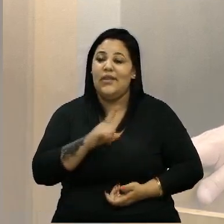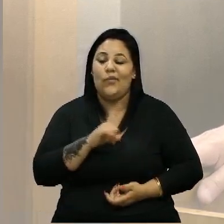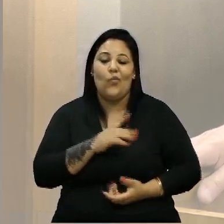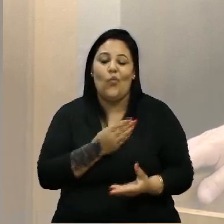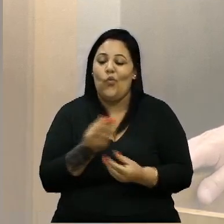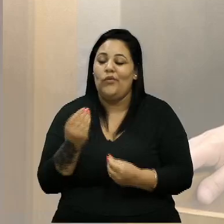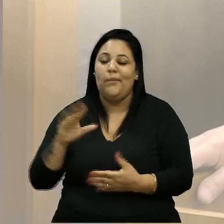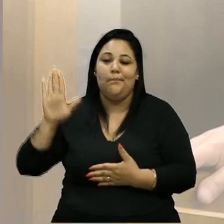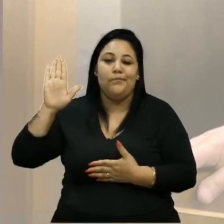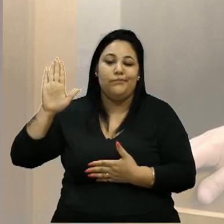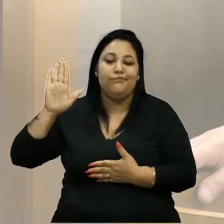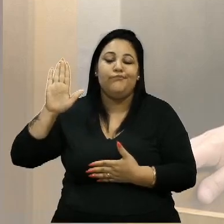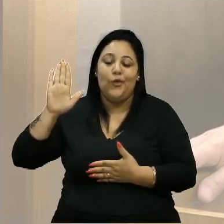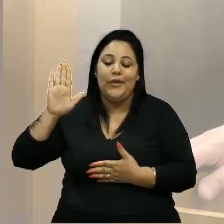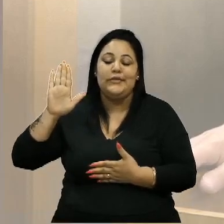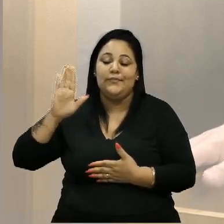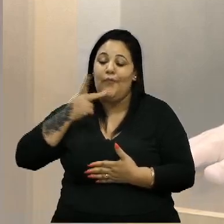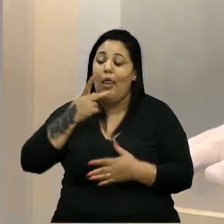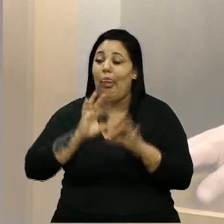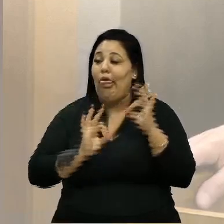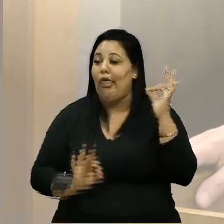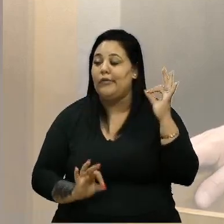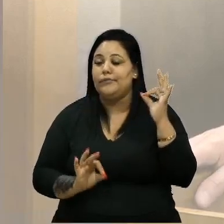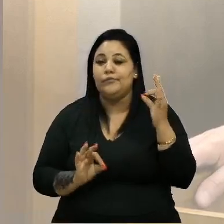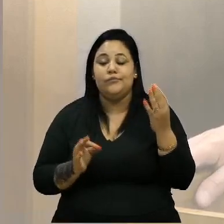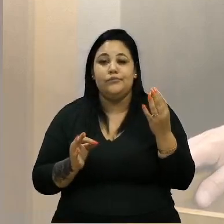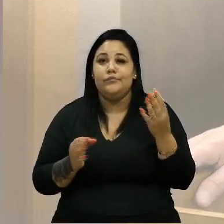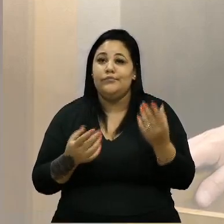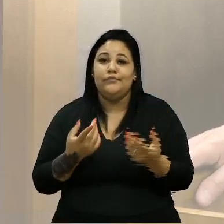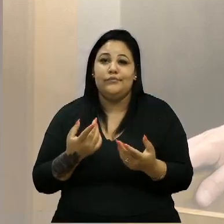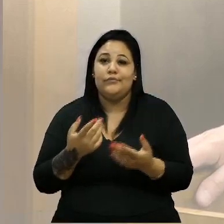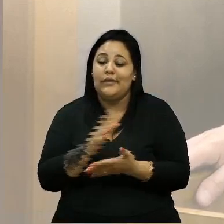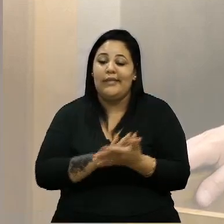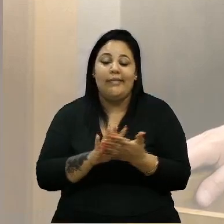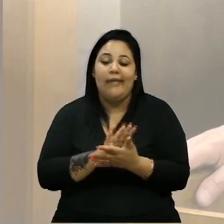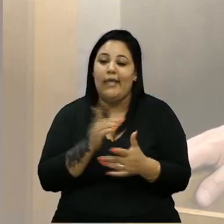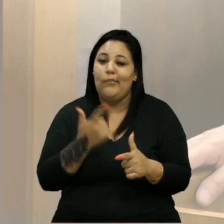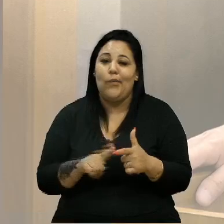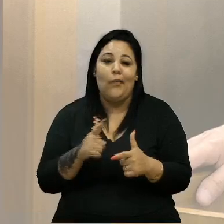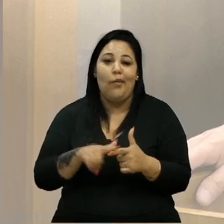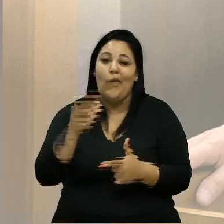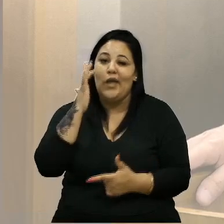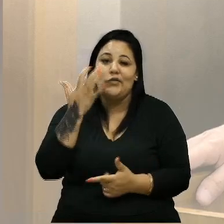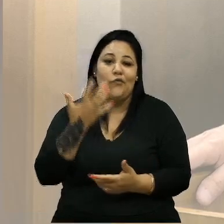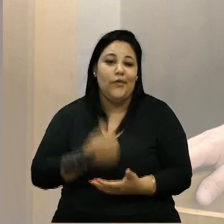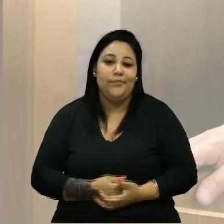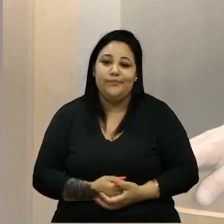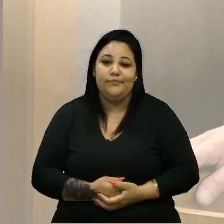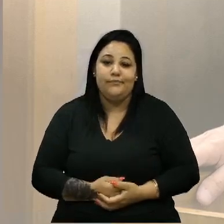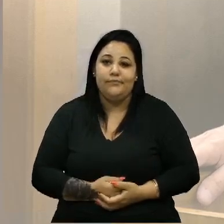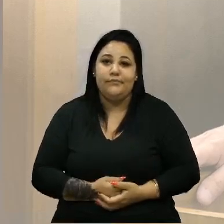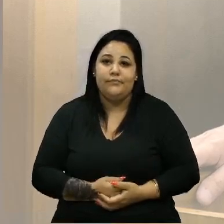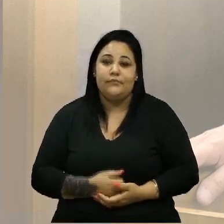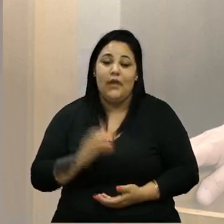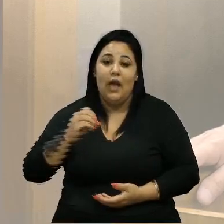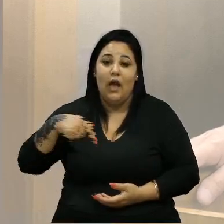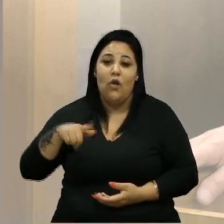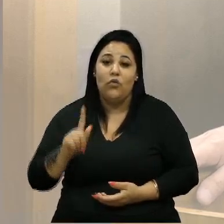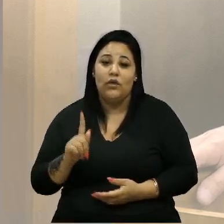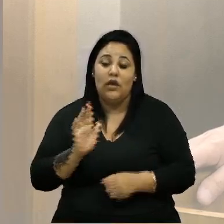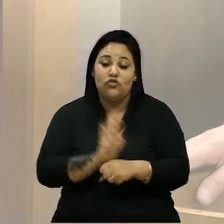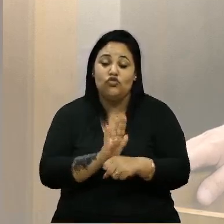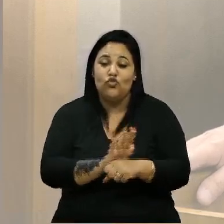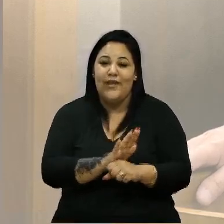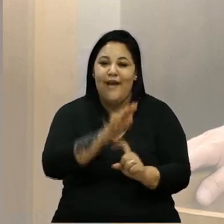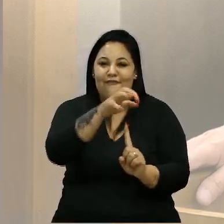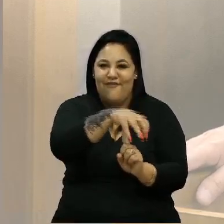promessas, promessas e pouca resolutividade. As ONGs ajudam também nas feiras de adoções, que é